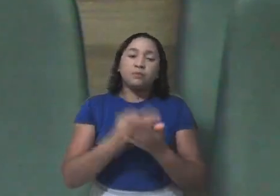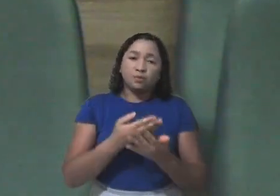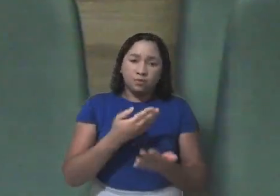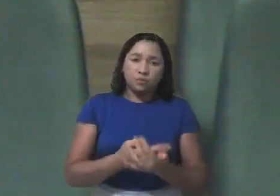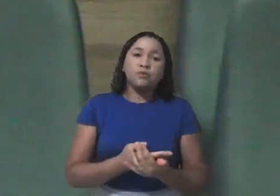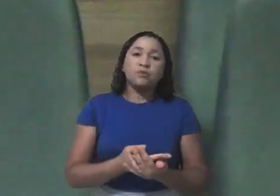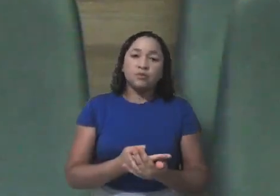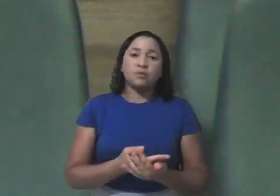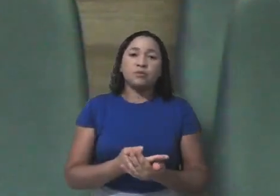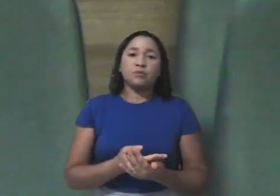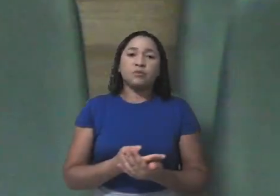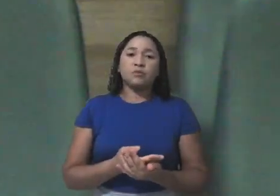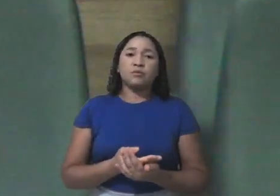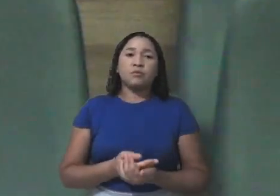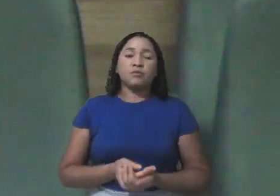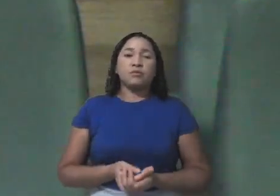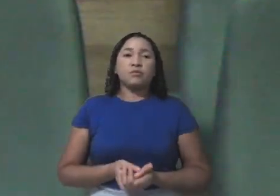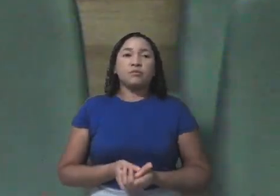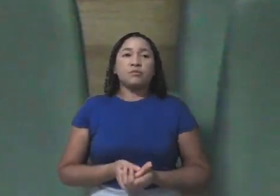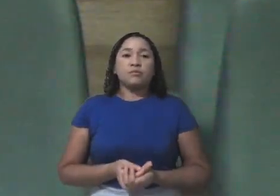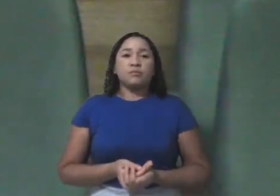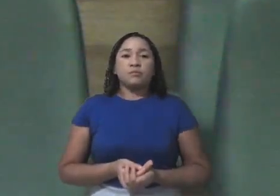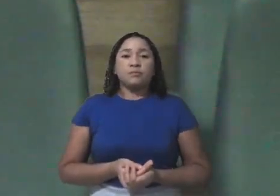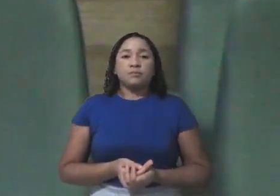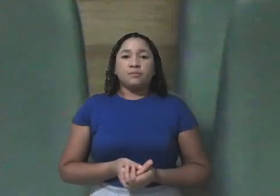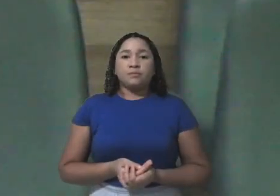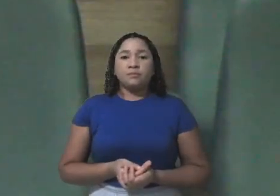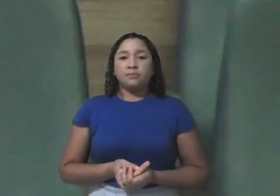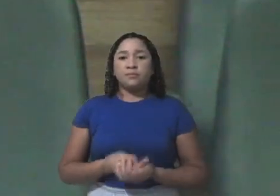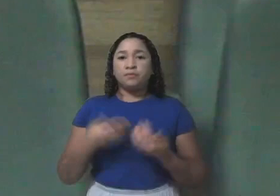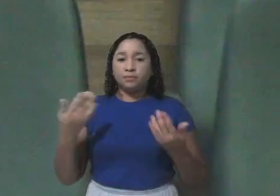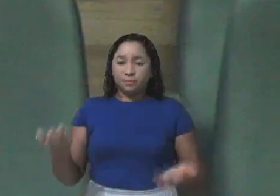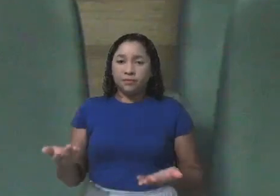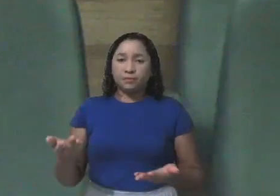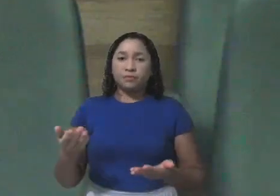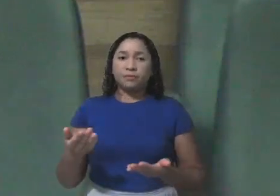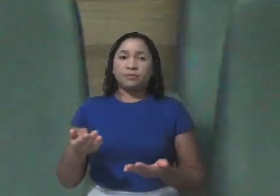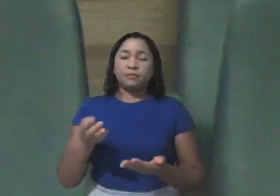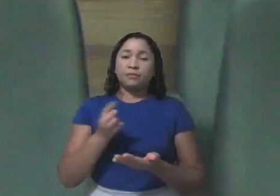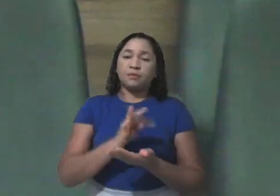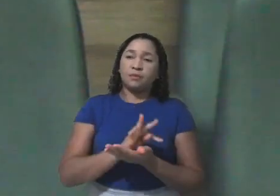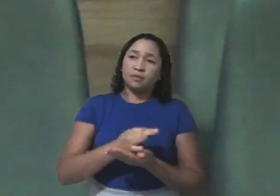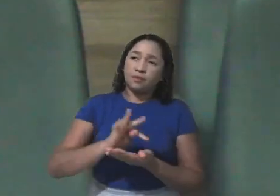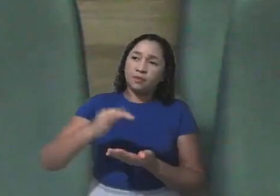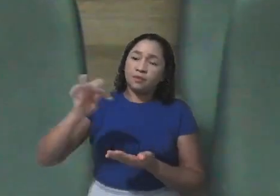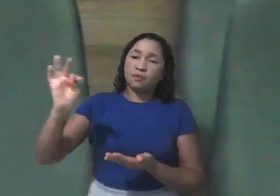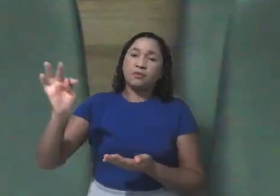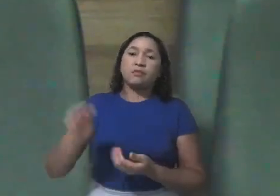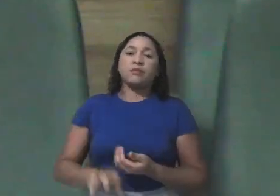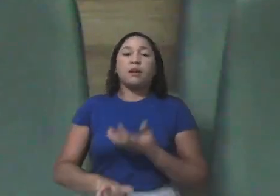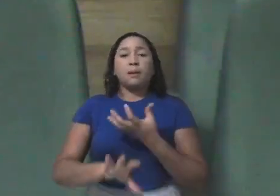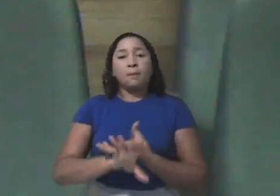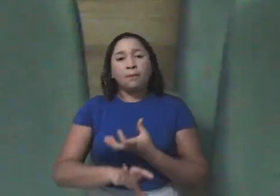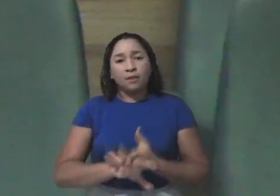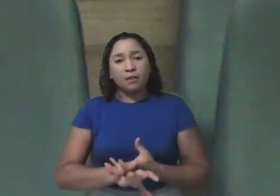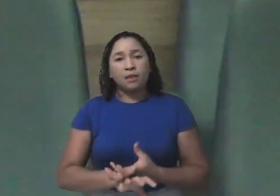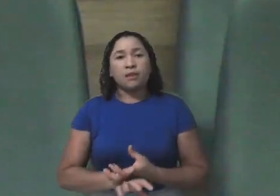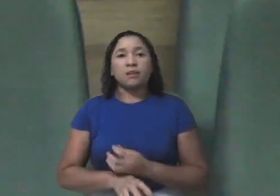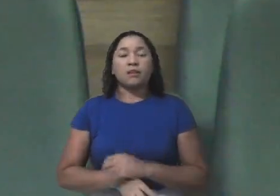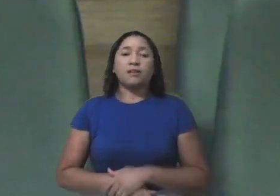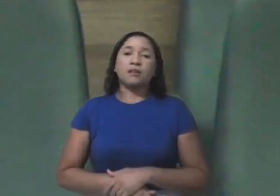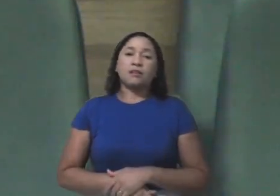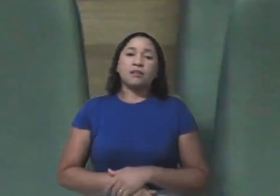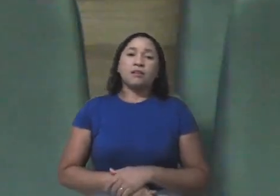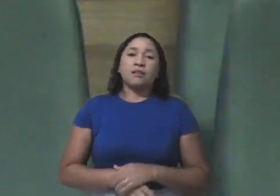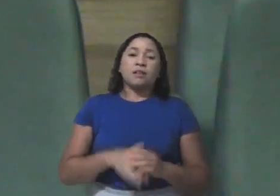logia, estudo. A teologia, que é a matéria, a organização de estudarmos a